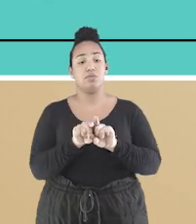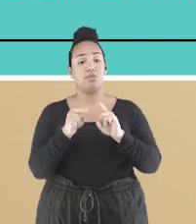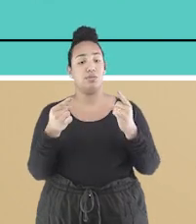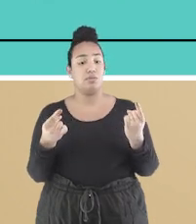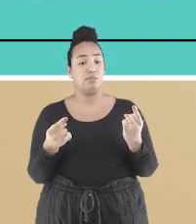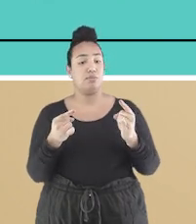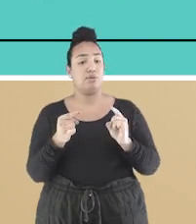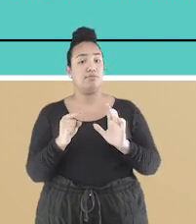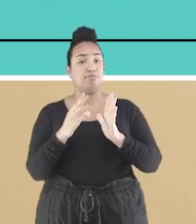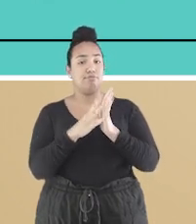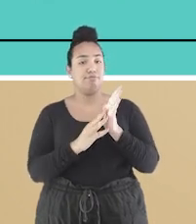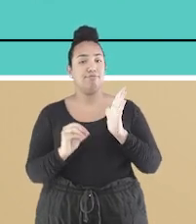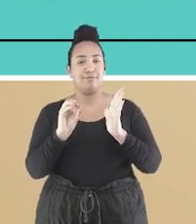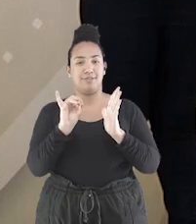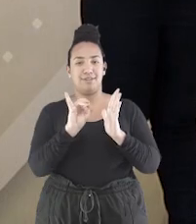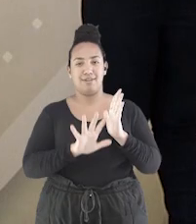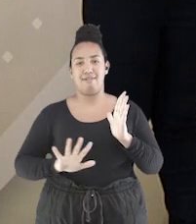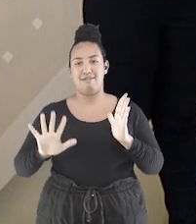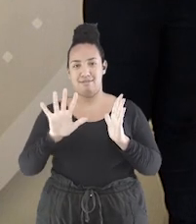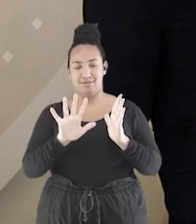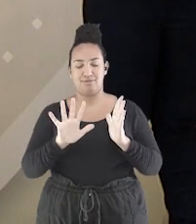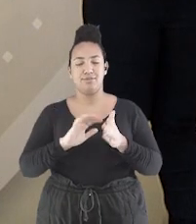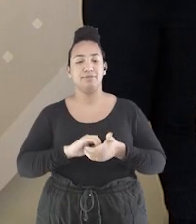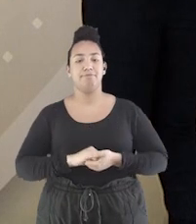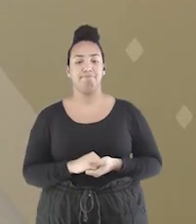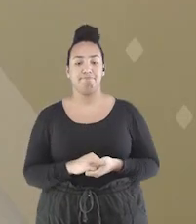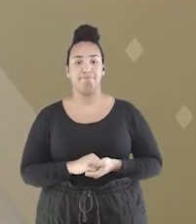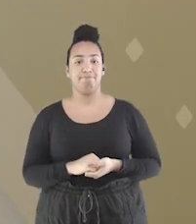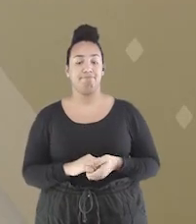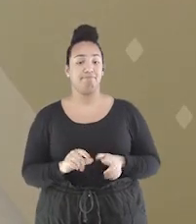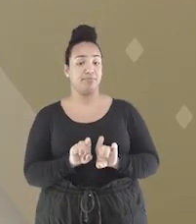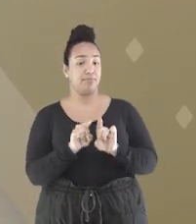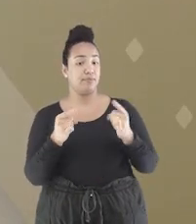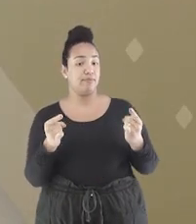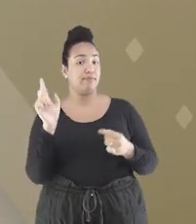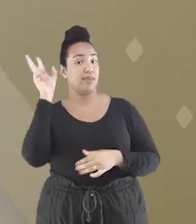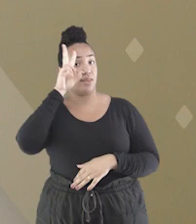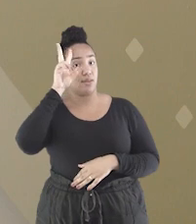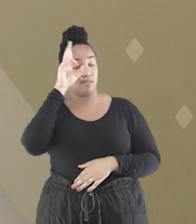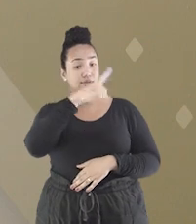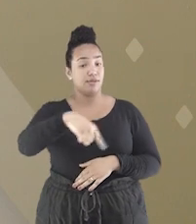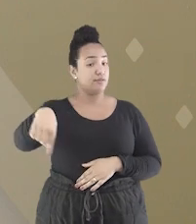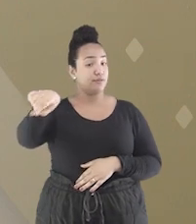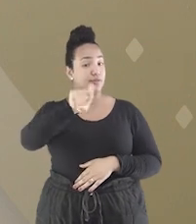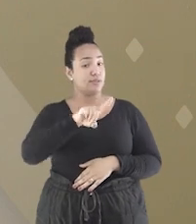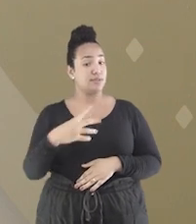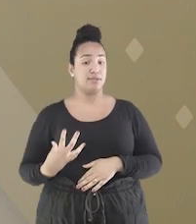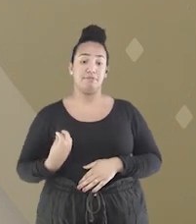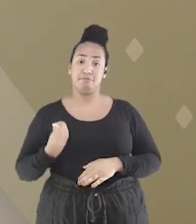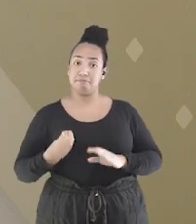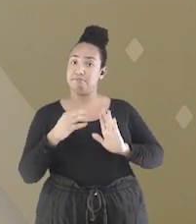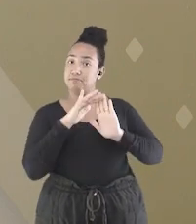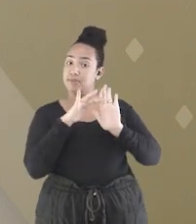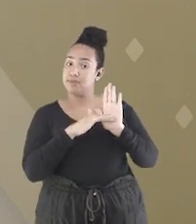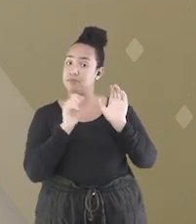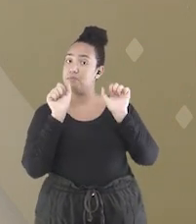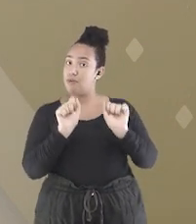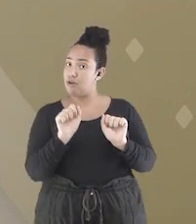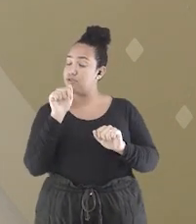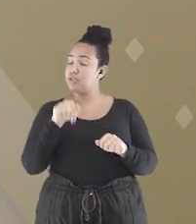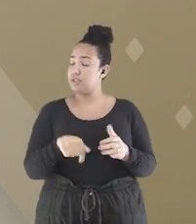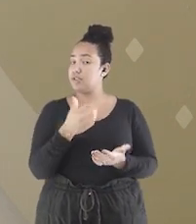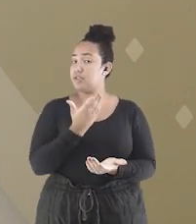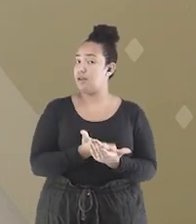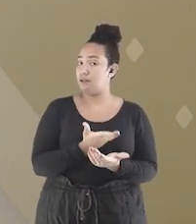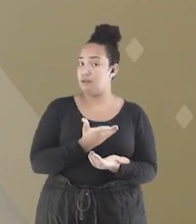sentidos literal e figurado. E não esqueçam que vocês podem marcar a presença aqui nessa aula.